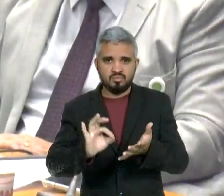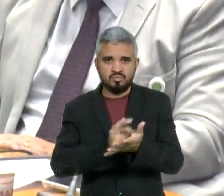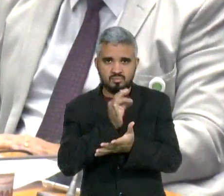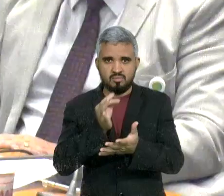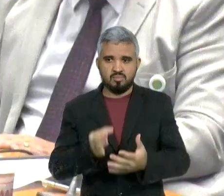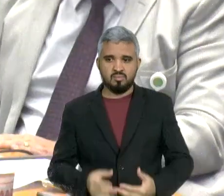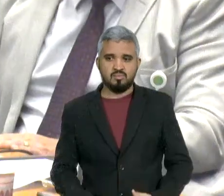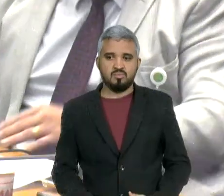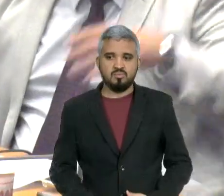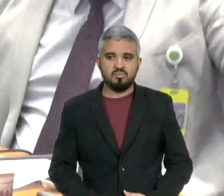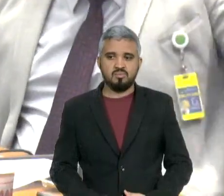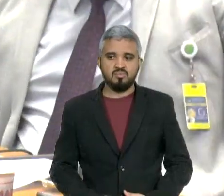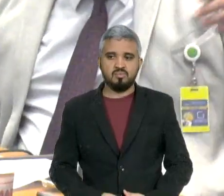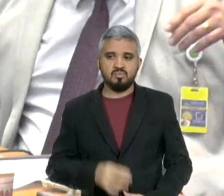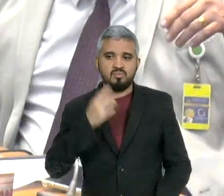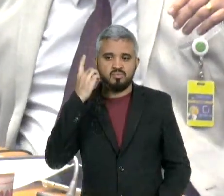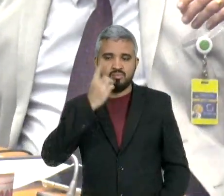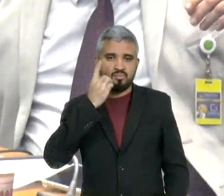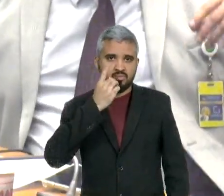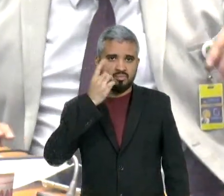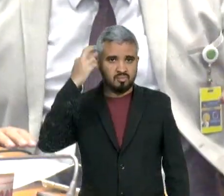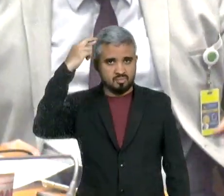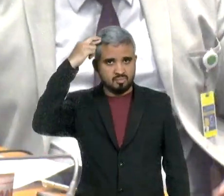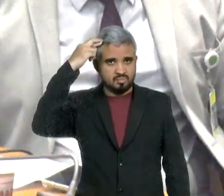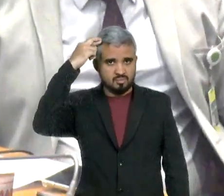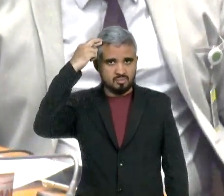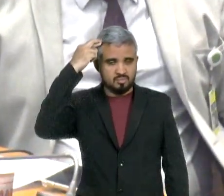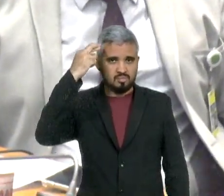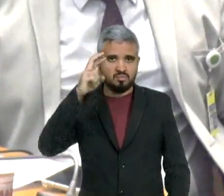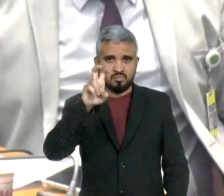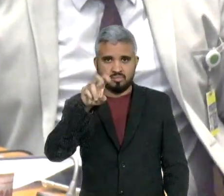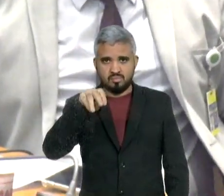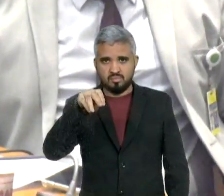Convido o deputado Rio do Amaral por 5 minutos, sem direito à parte.